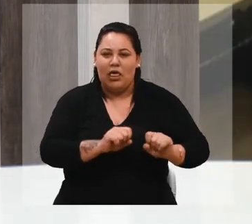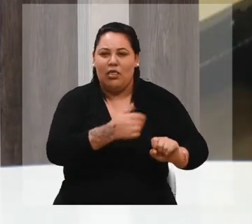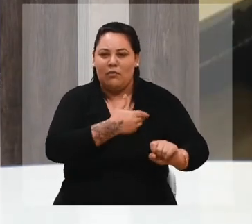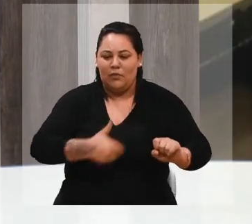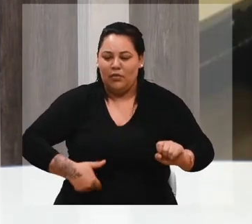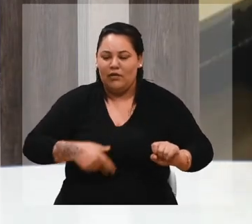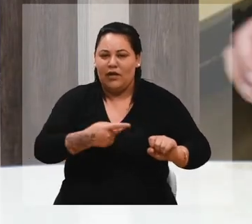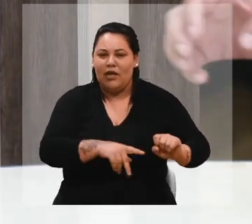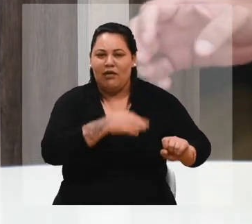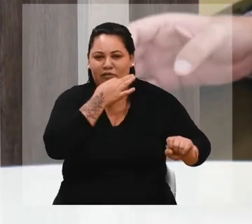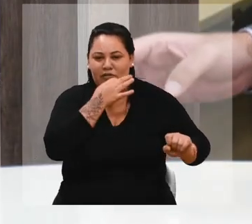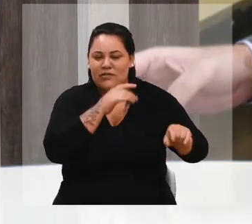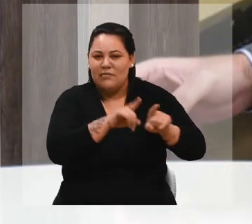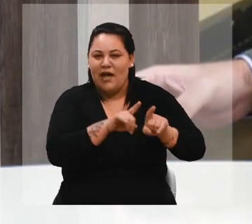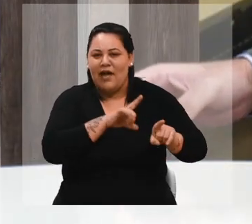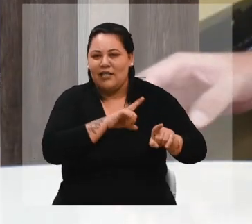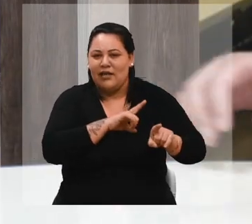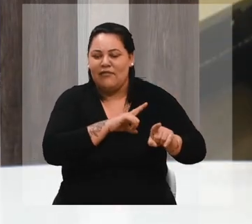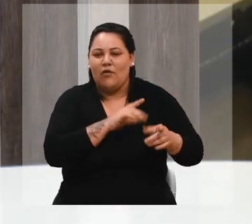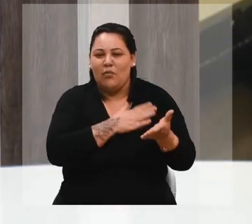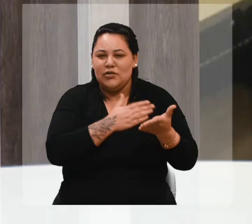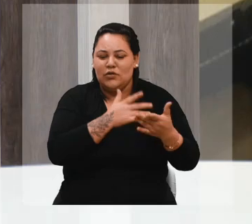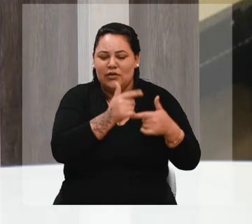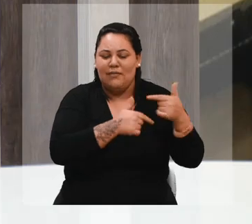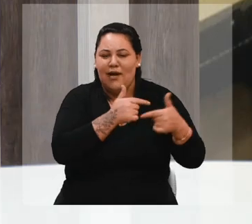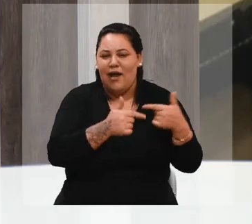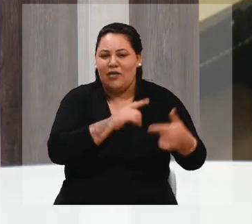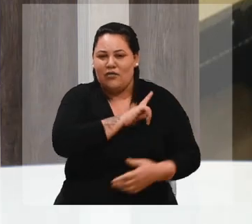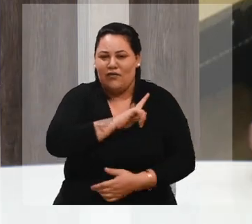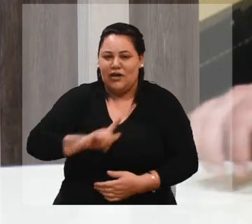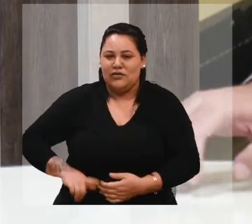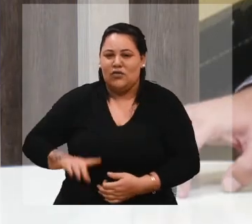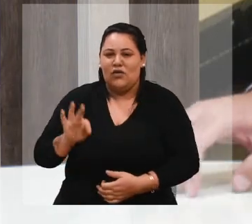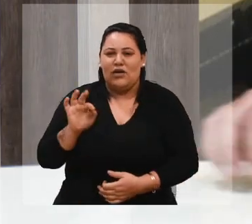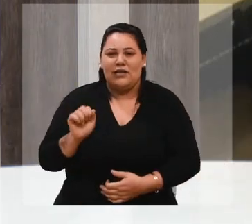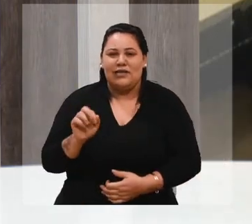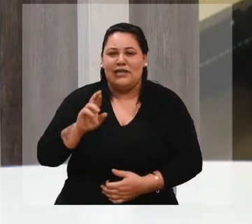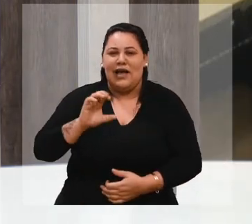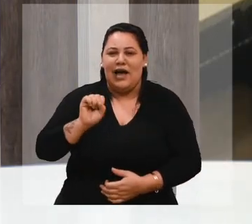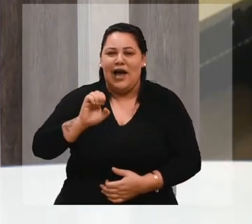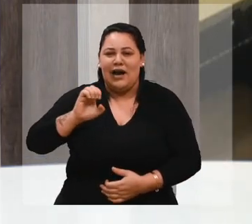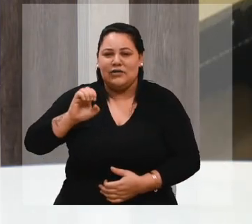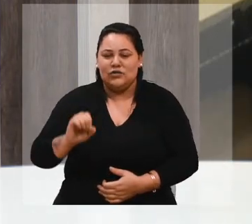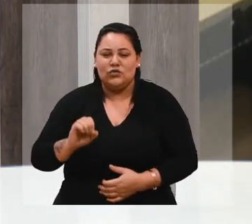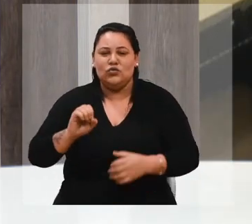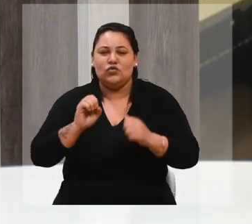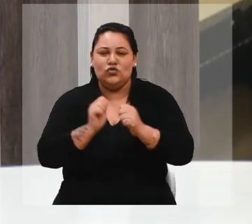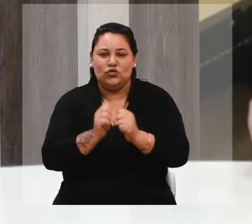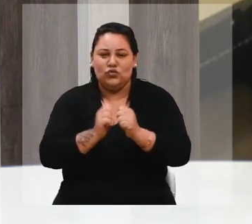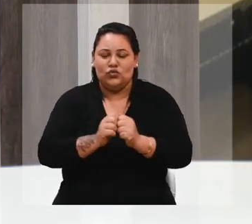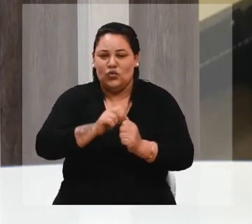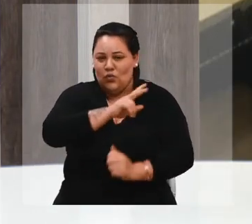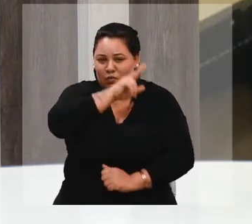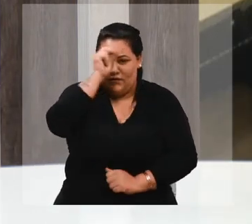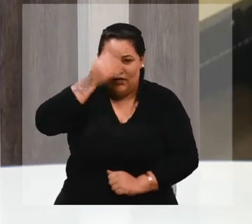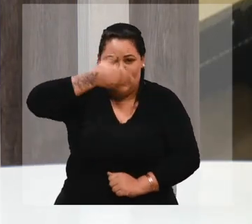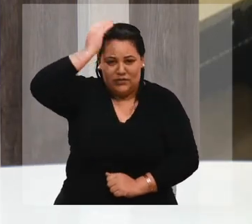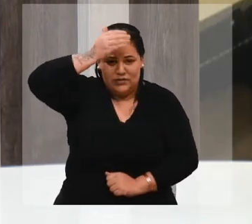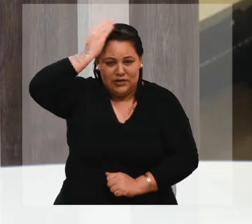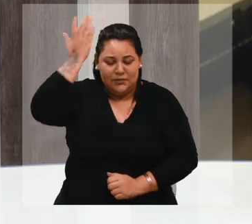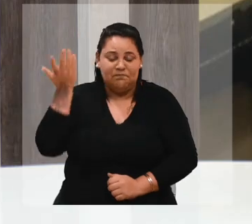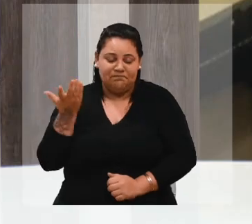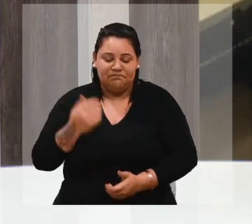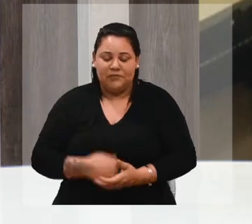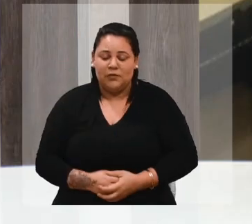em Caxias. Aí veio o então governador Tarso Genro para cá, junto com o então prefeito Alceu Barbosa Velho, e por aí afora. A ocupação